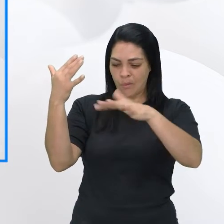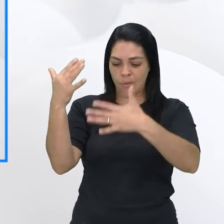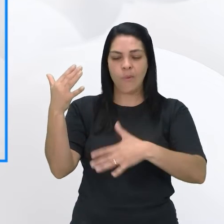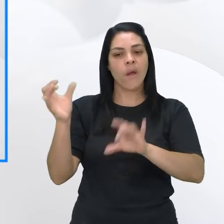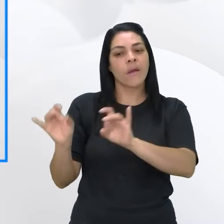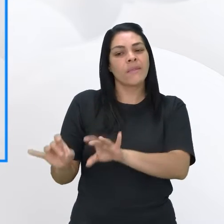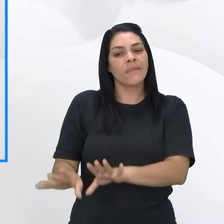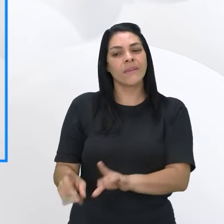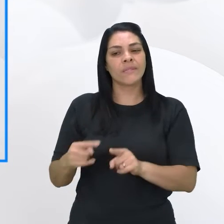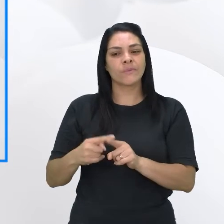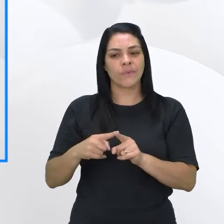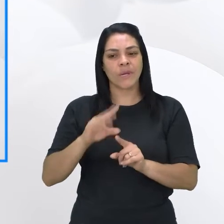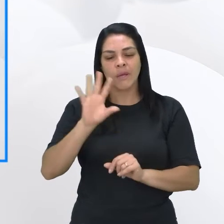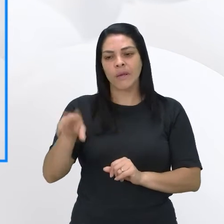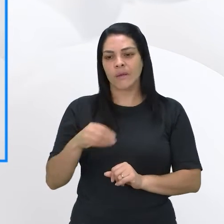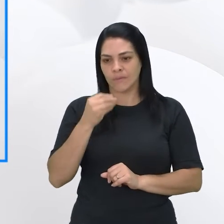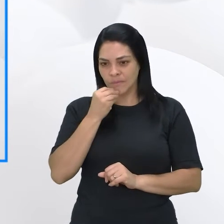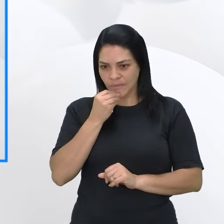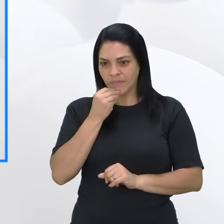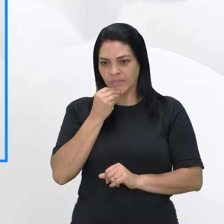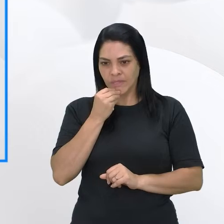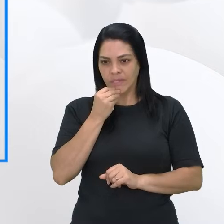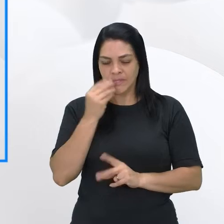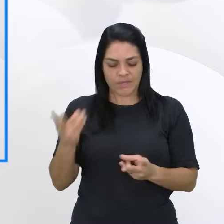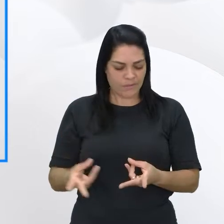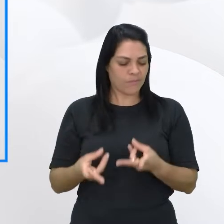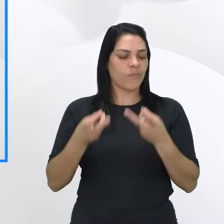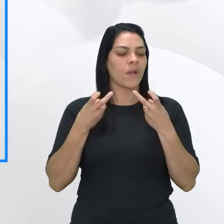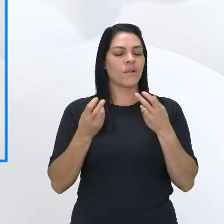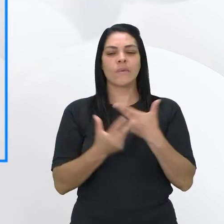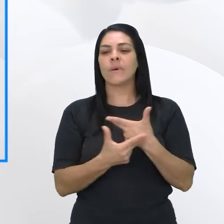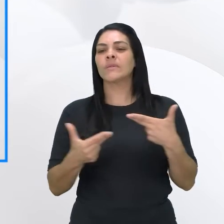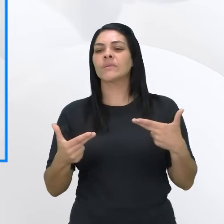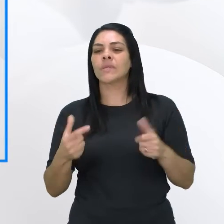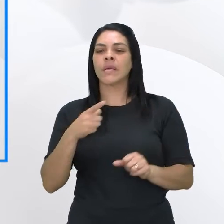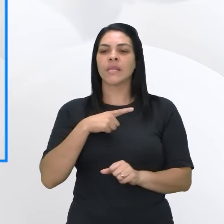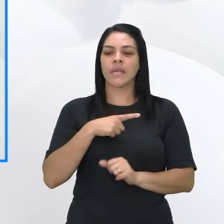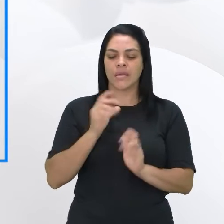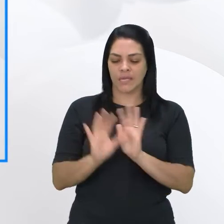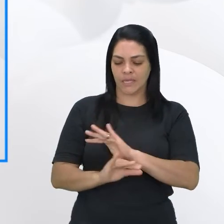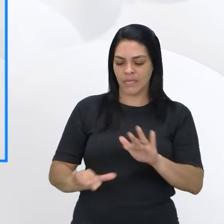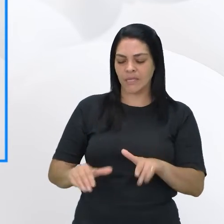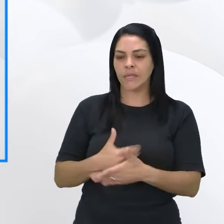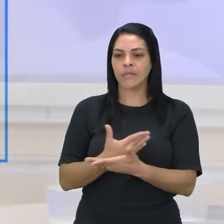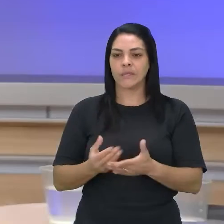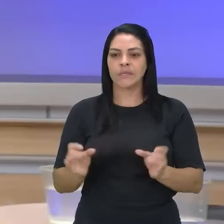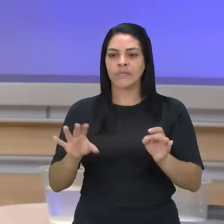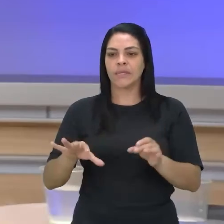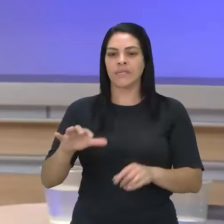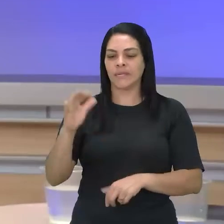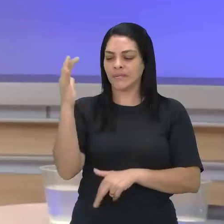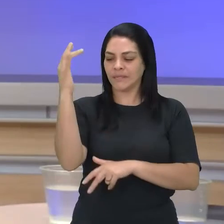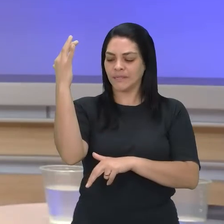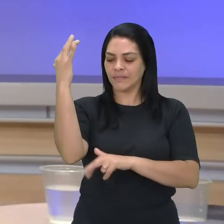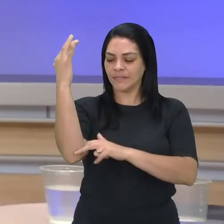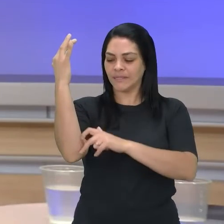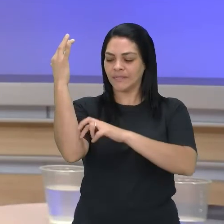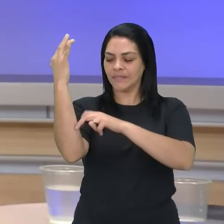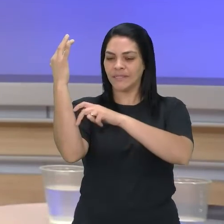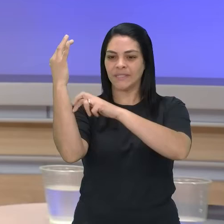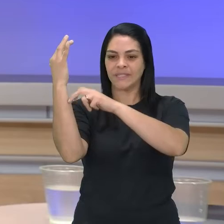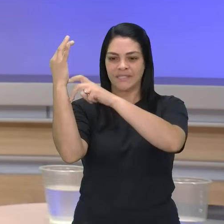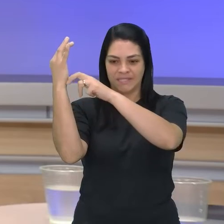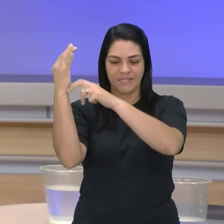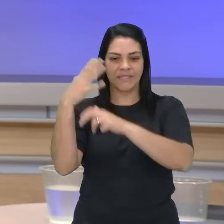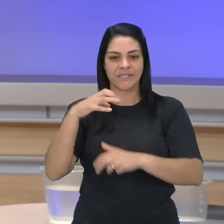uma oportunidade de que isso se Observação, manifeste, né? De que tem criança que a gente deixa subir em árvore. Às vezes os céus, as escolas